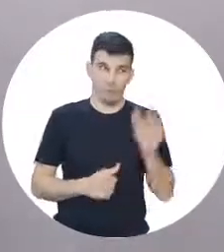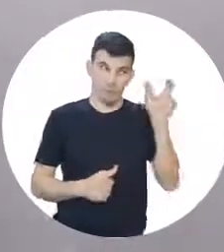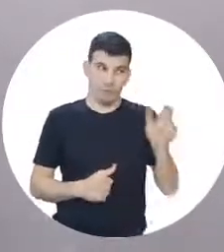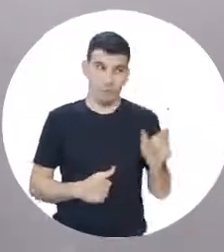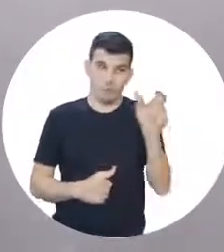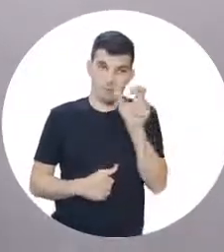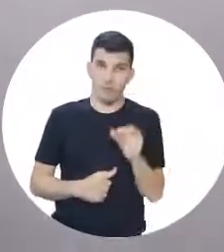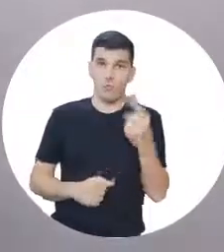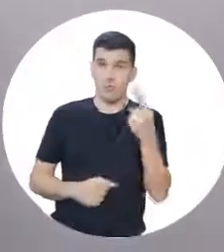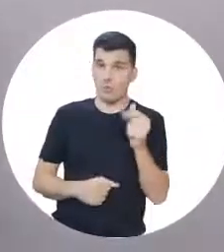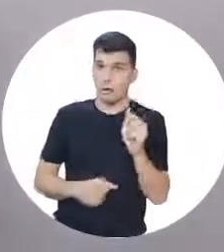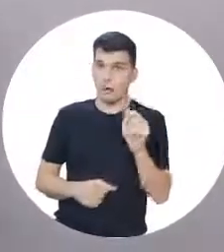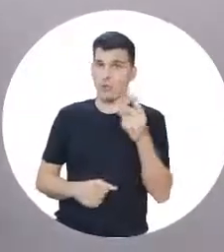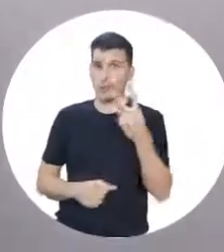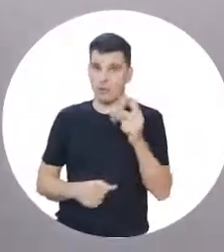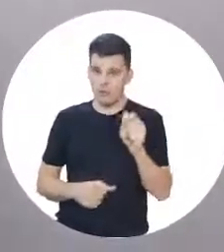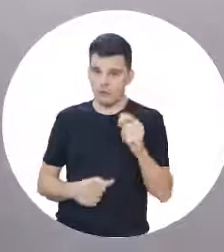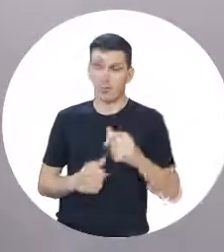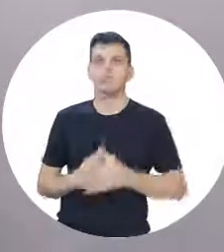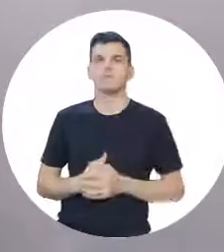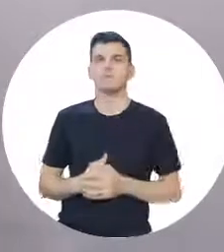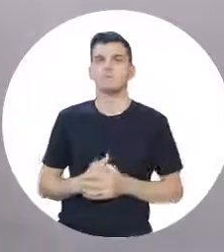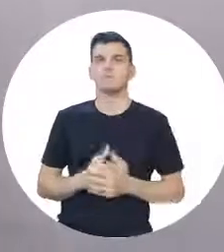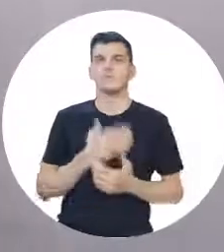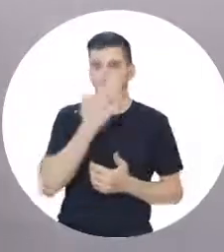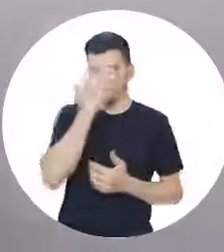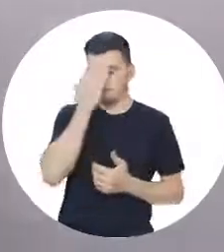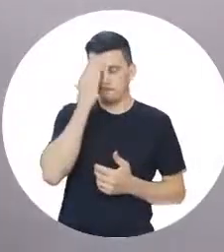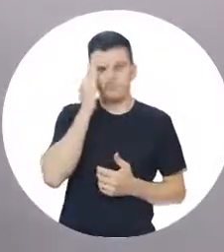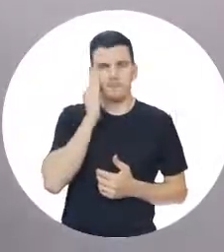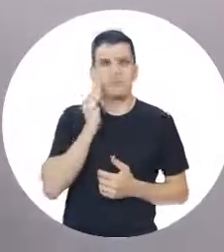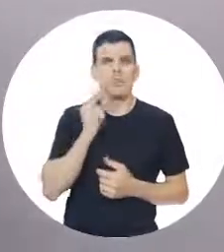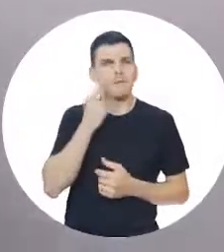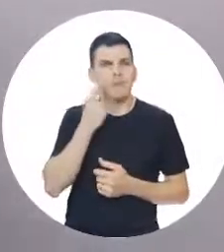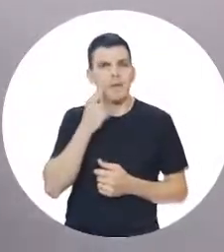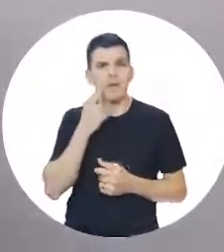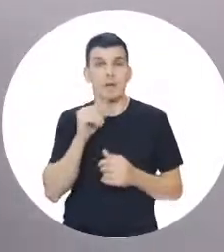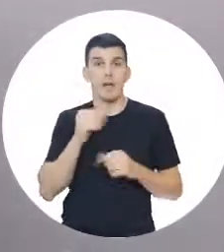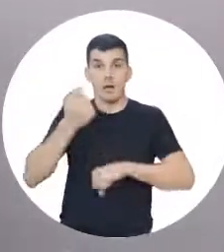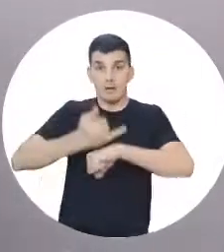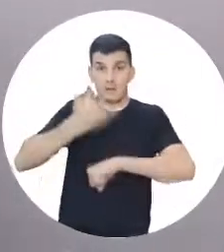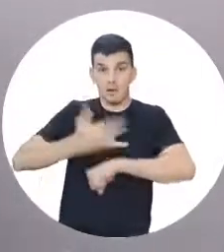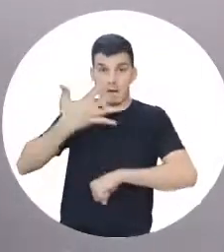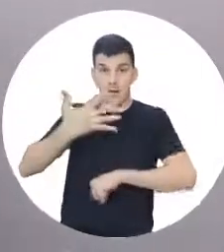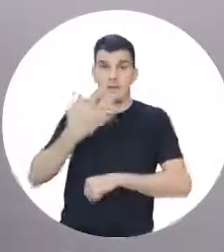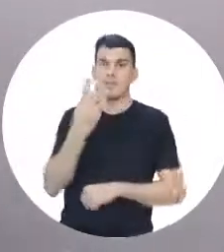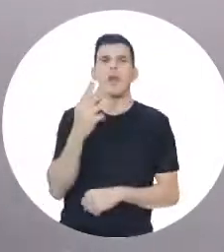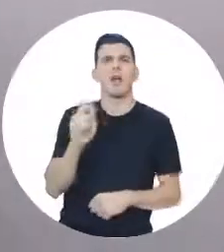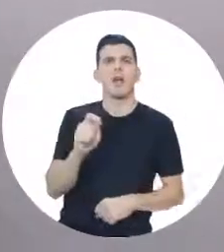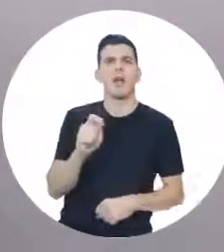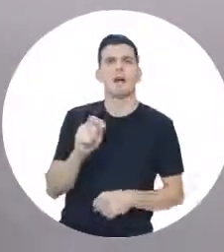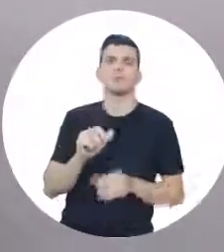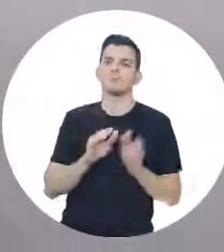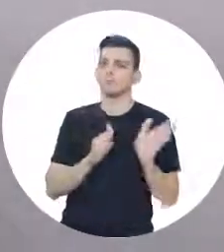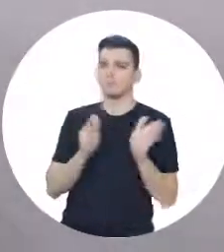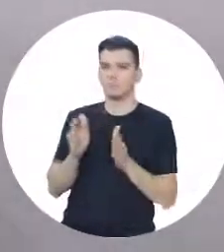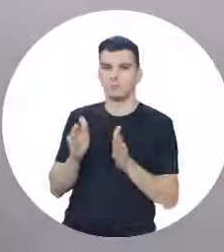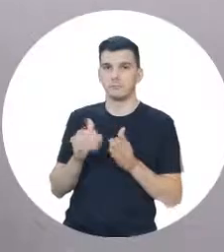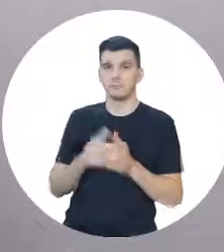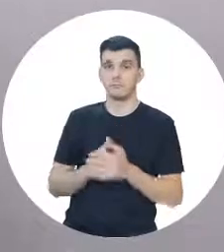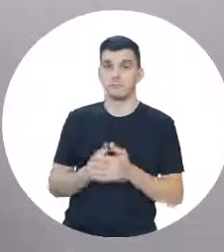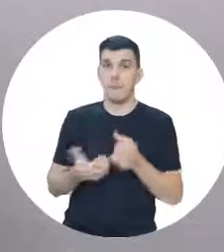Todas as demais bases são fracas. Então vem cá. Alumínio, família 3A. Não é nenhum A nem